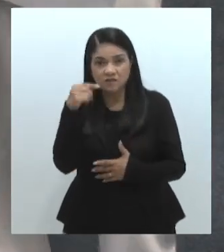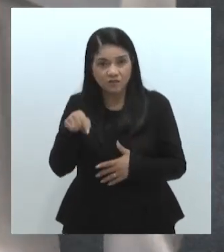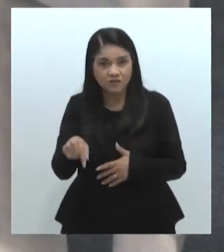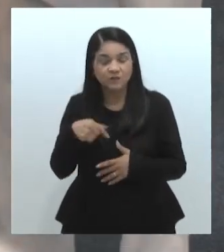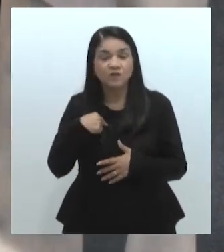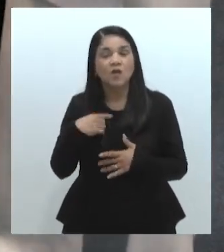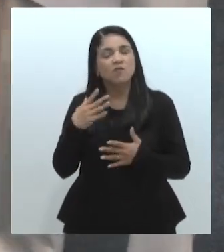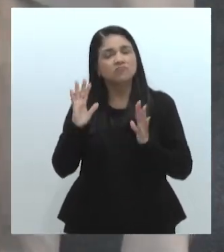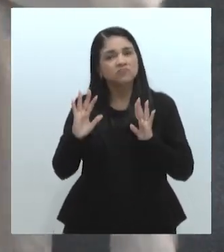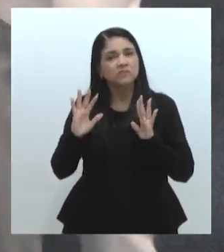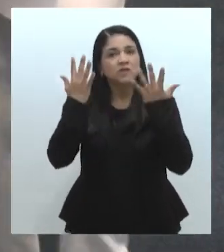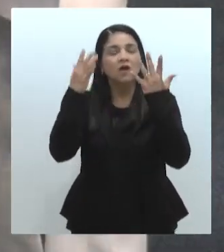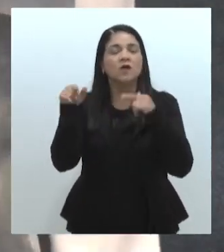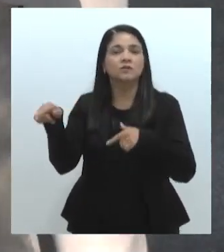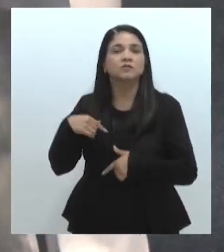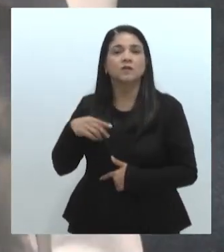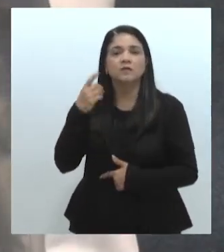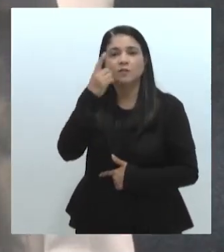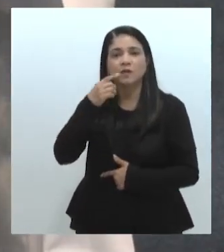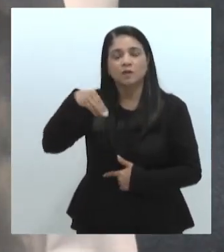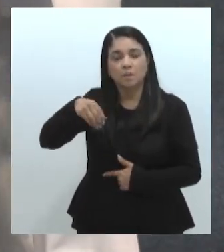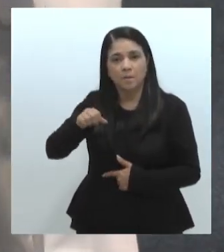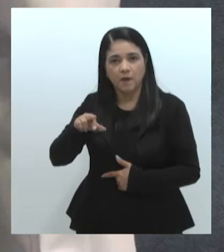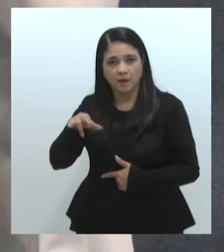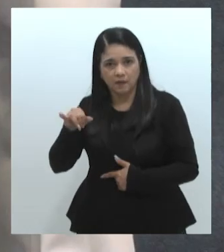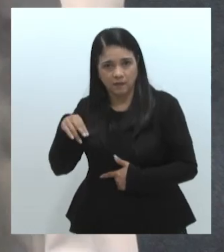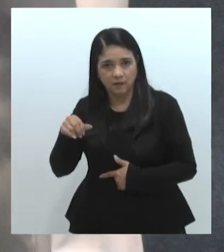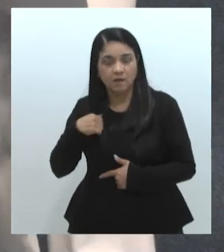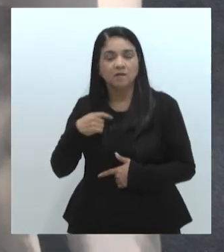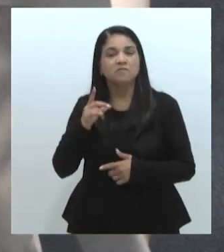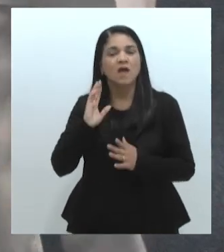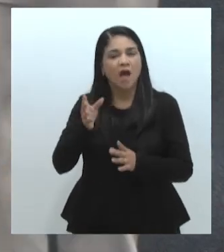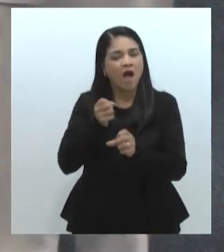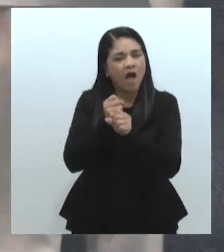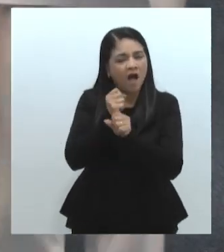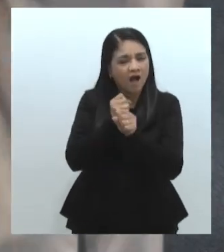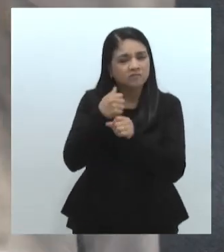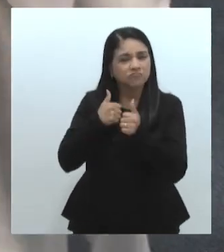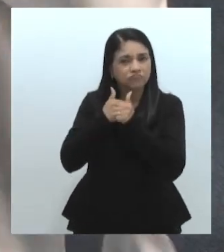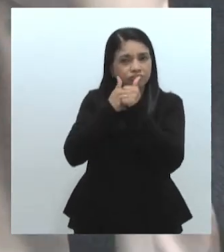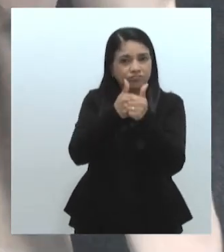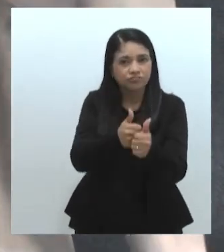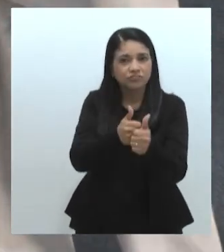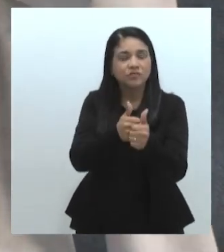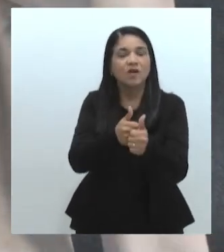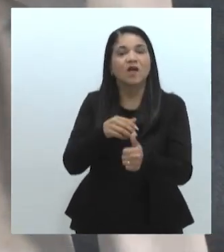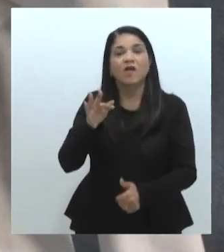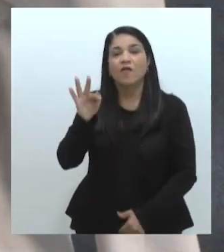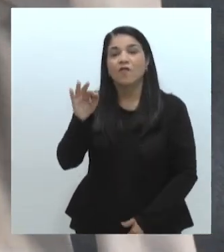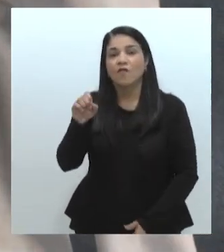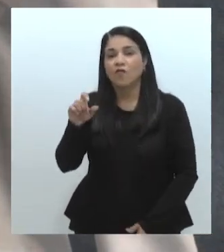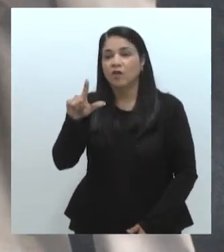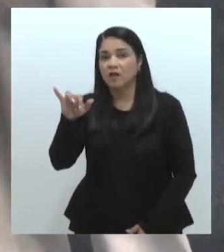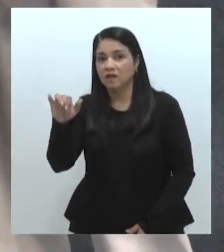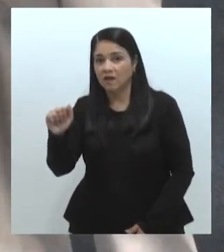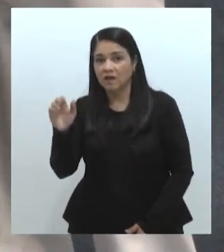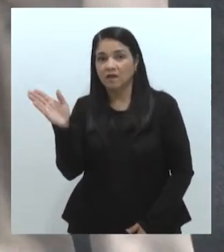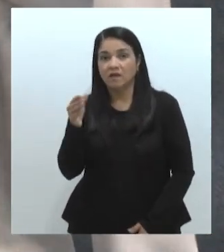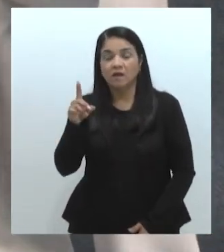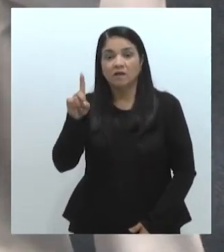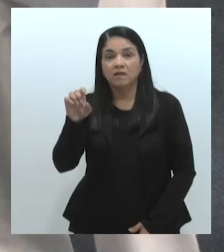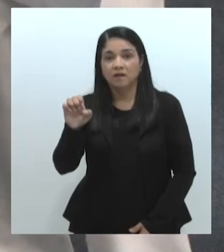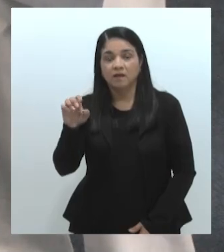a deputada Marina do MST. Nós, há muitos anos, viemos acompanhando as folias da região. Não tem